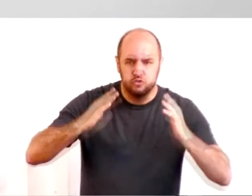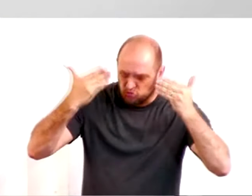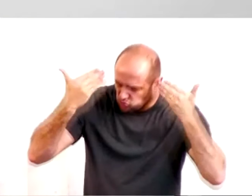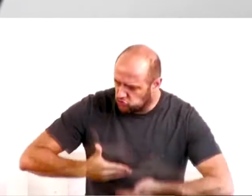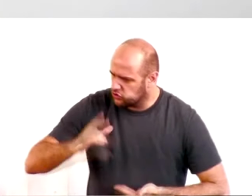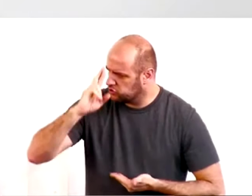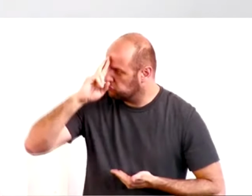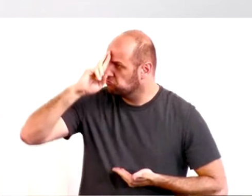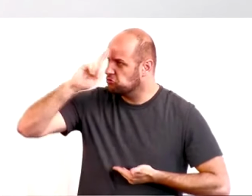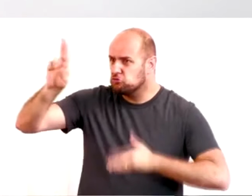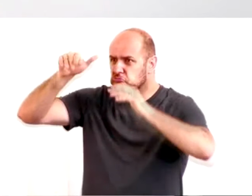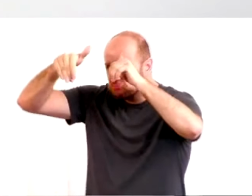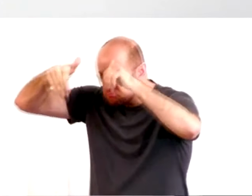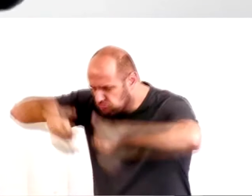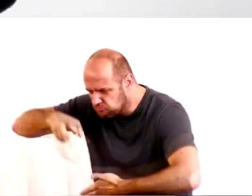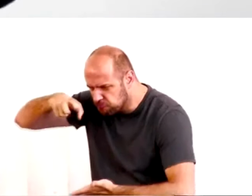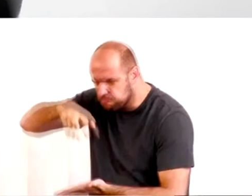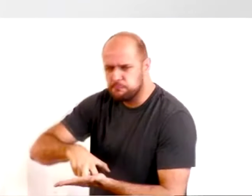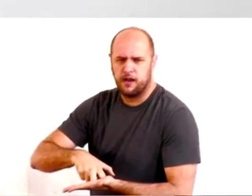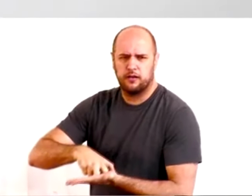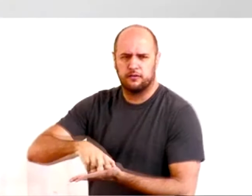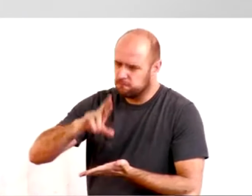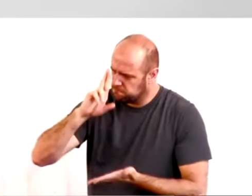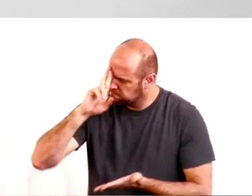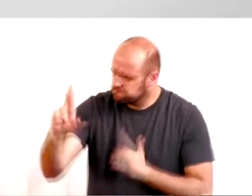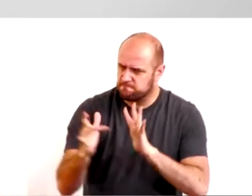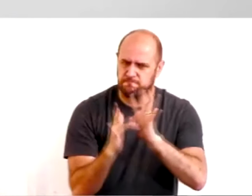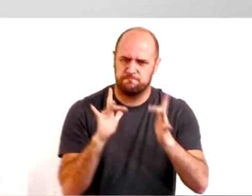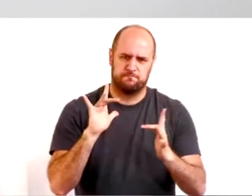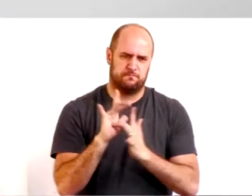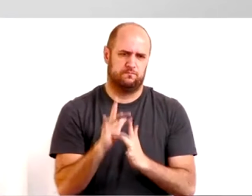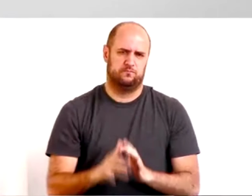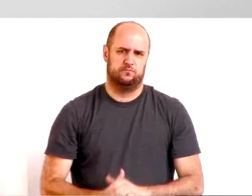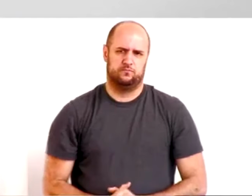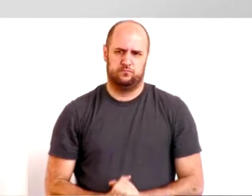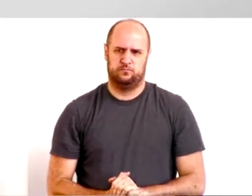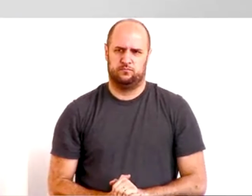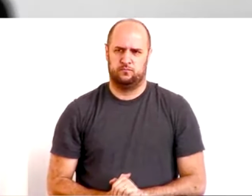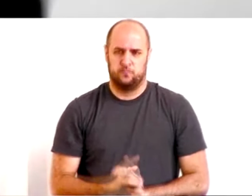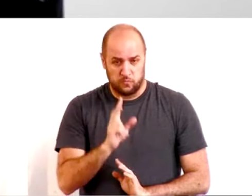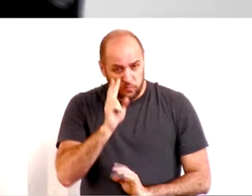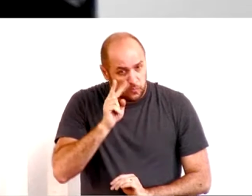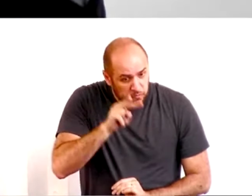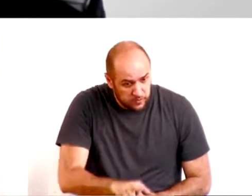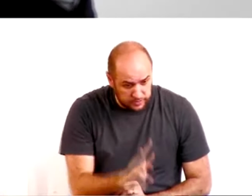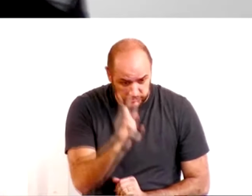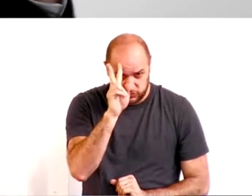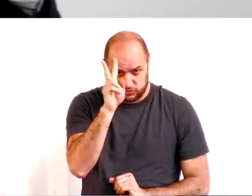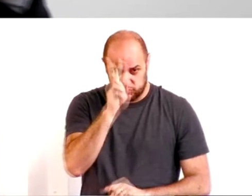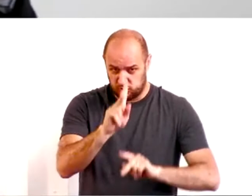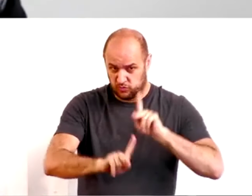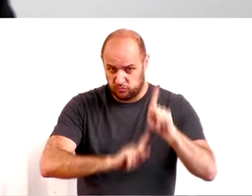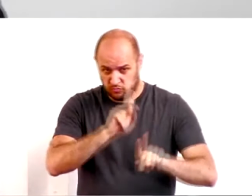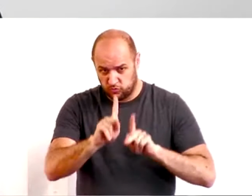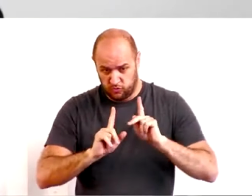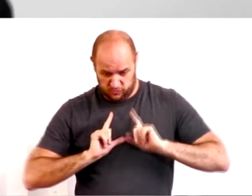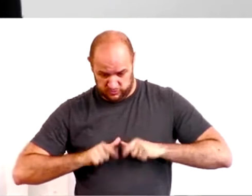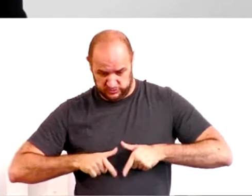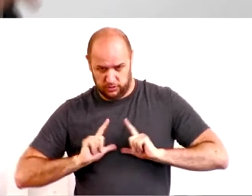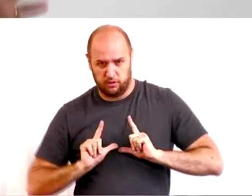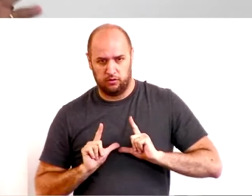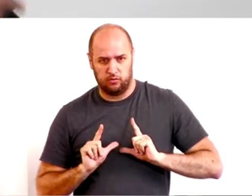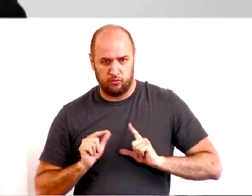diante do Rei da Glória, do Senhor Jesus Cristo. Quando olhamos para a história do povo de Israel,